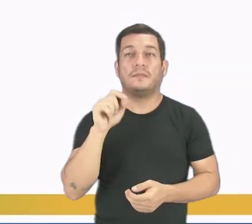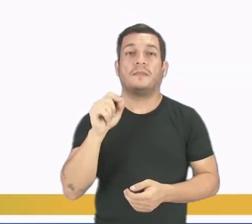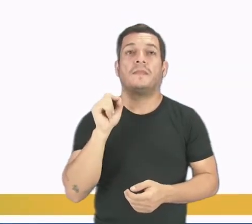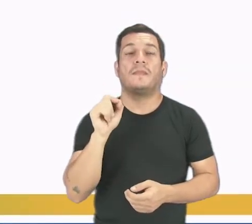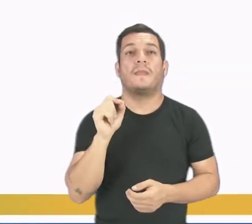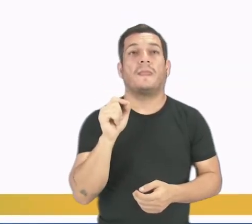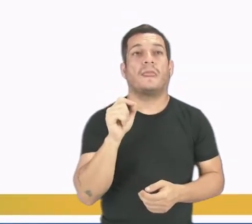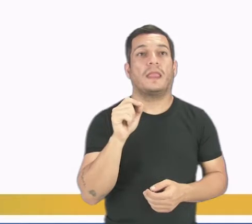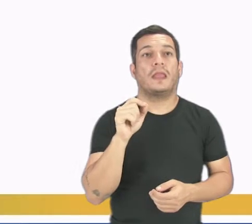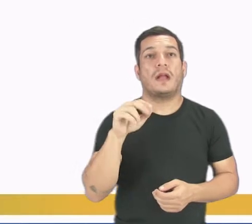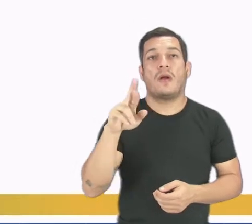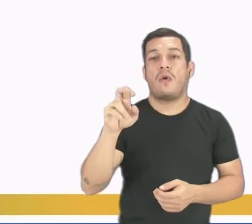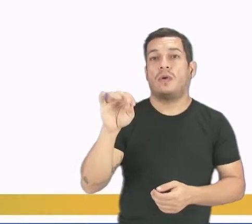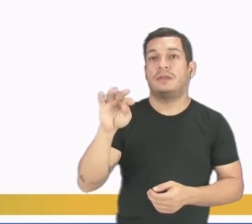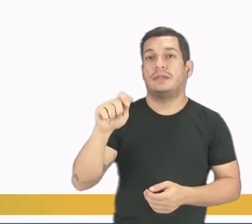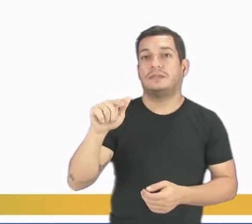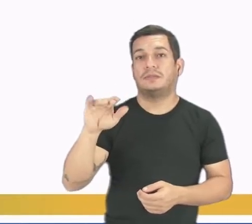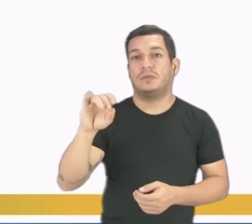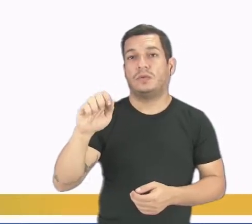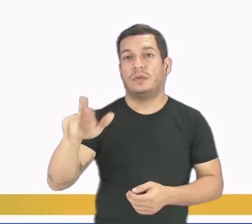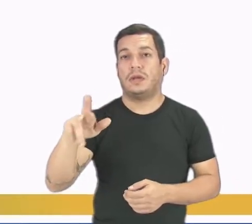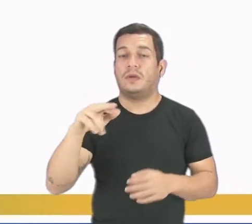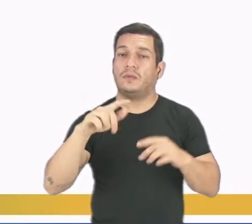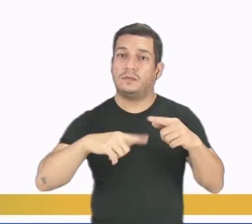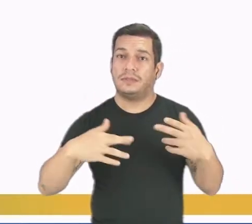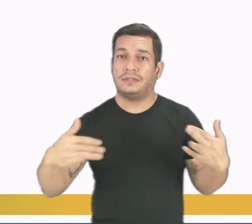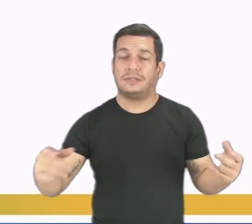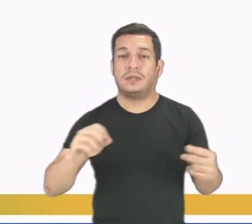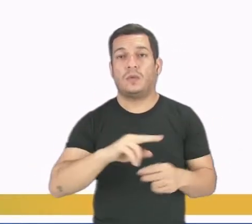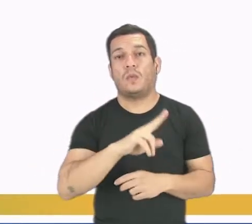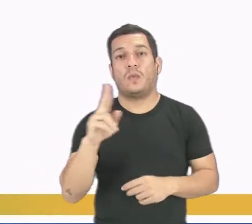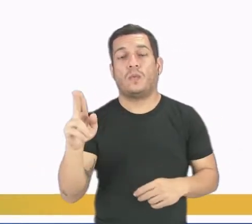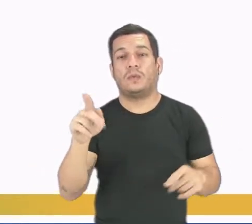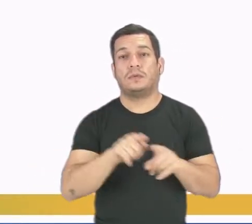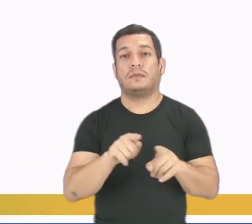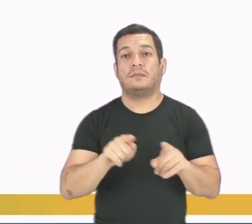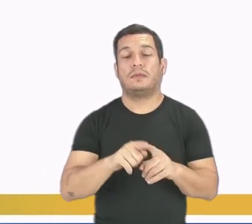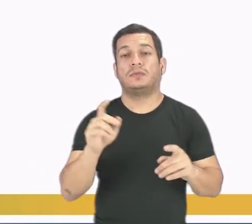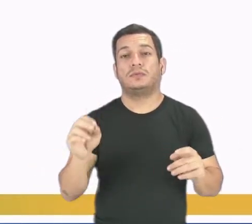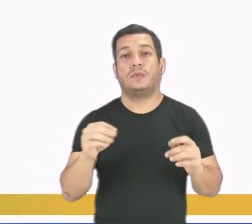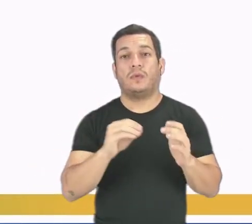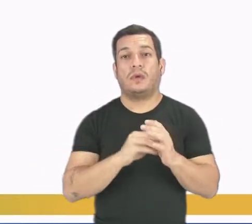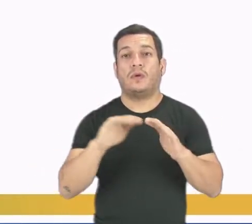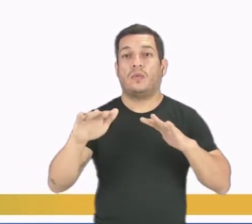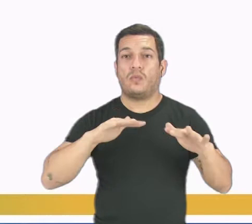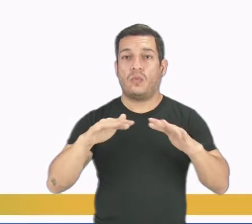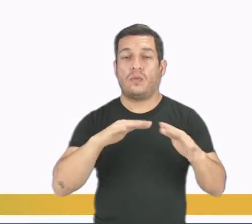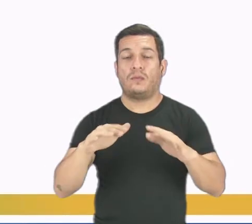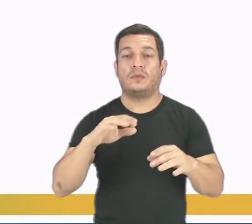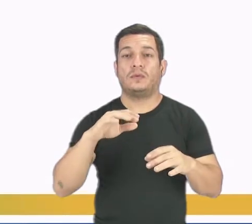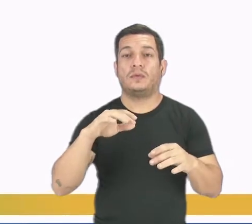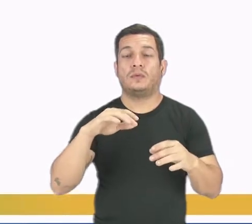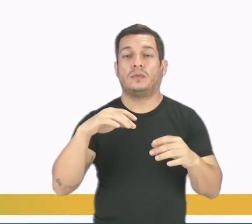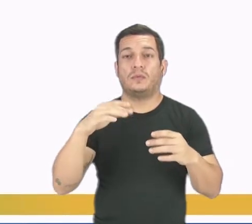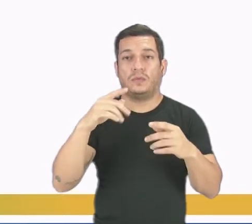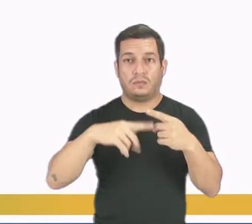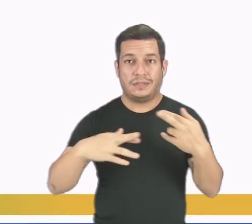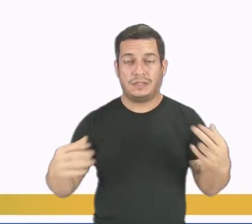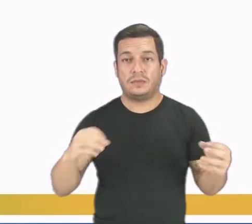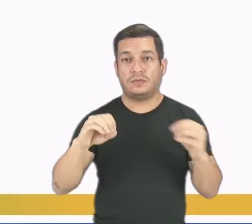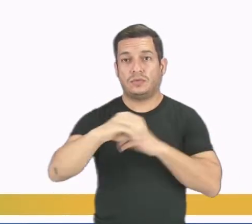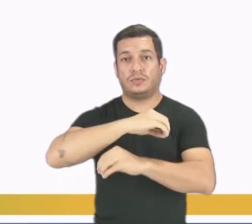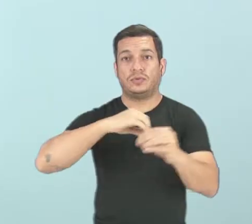determinado pelo produto força vezes deslocamento, né? Aliás, corpo vezes distância